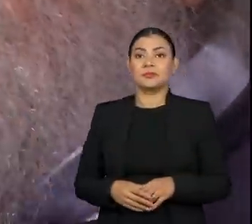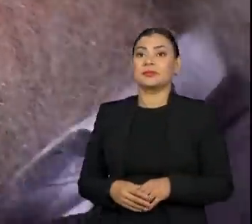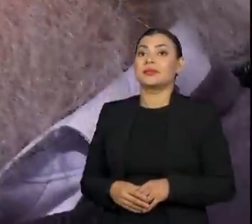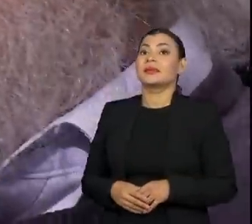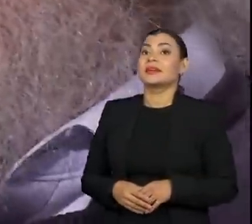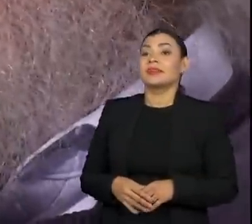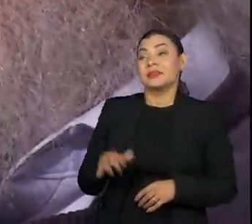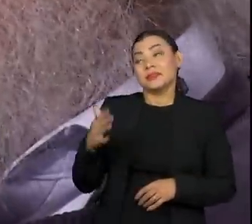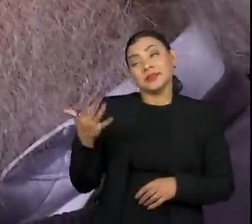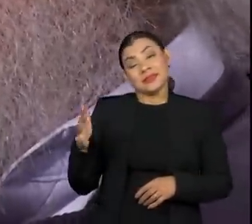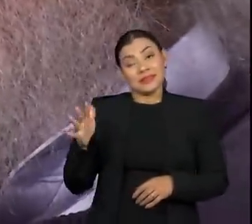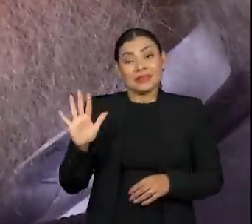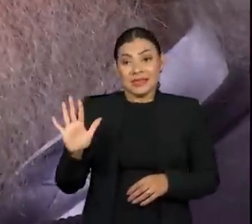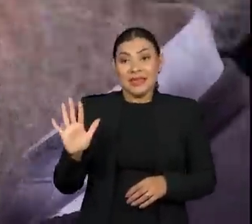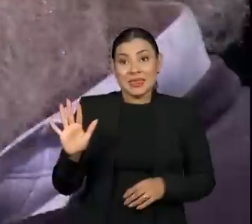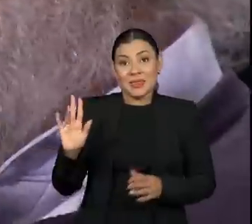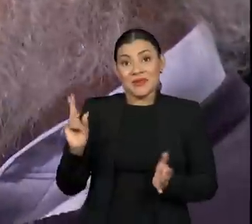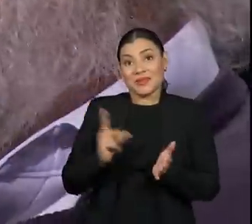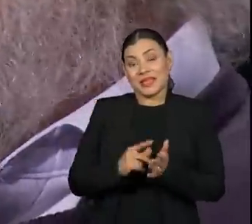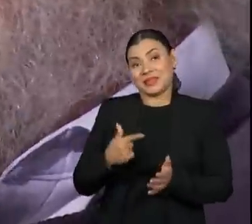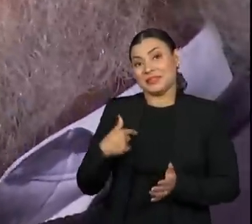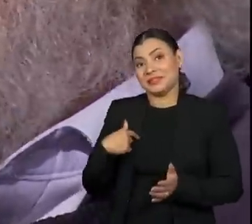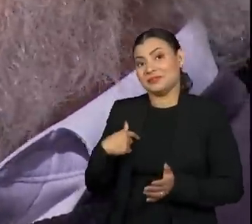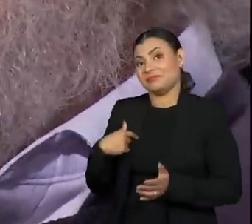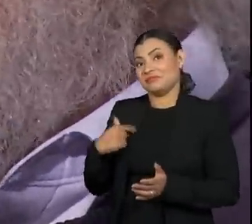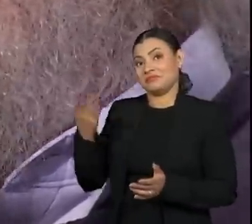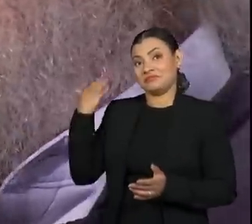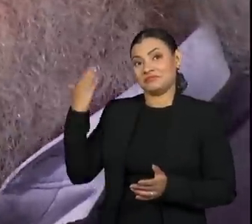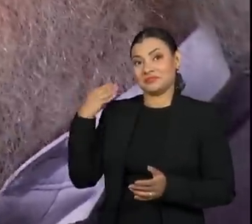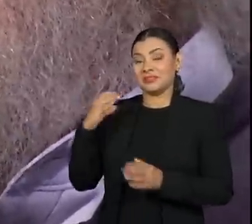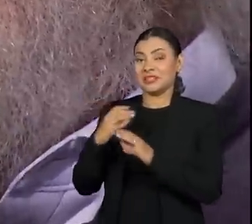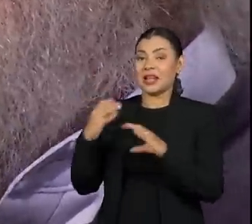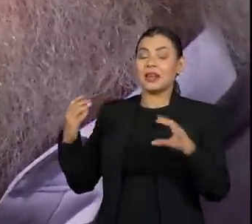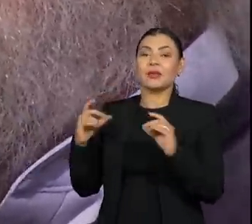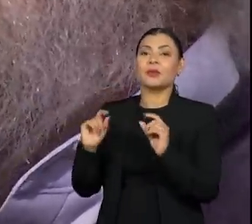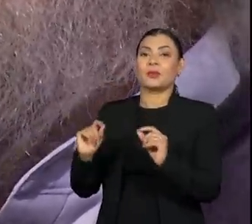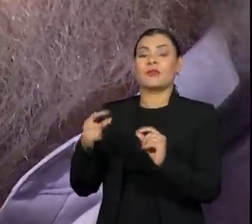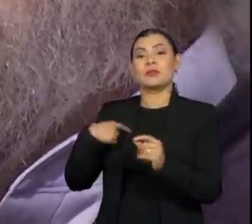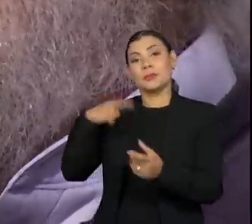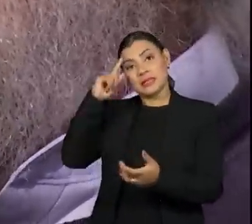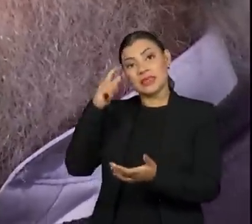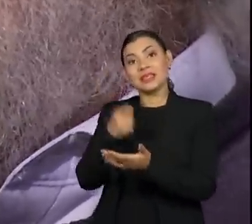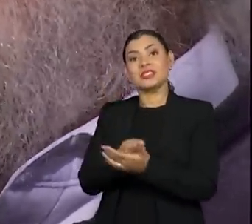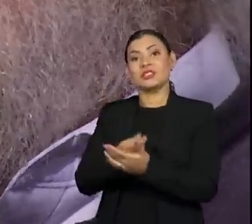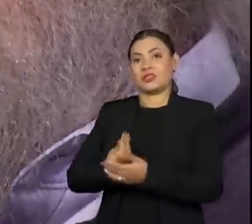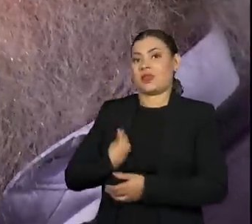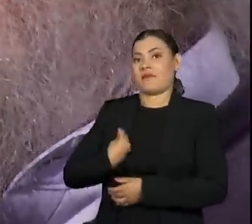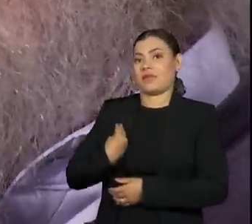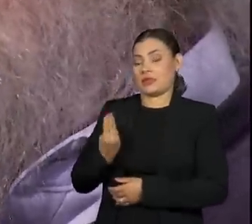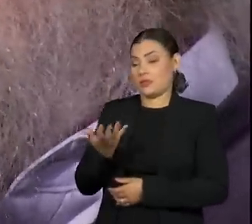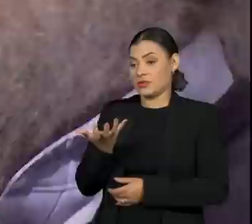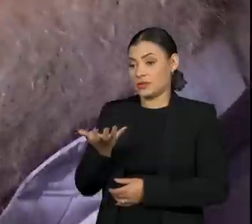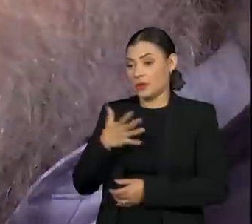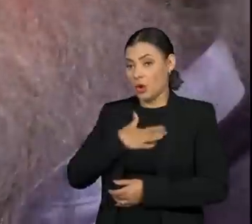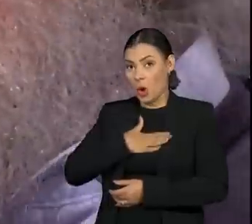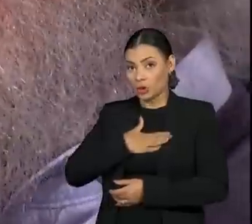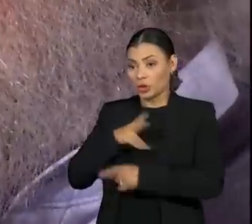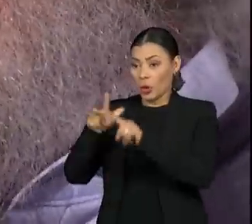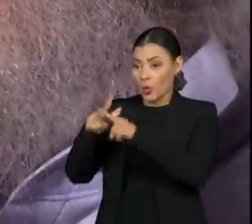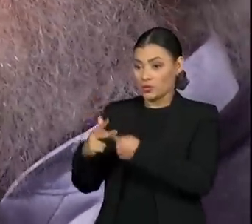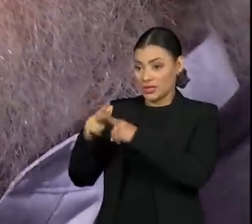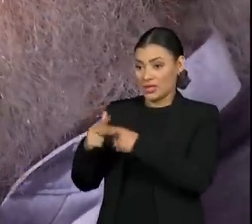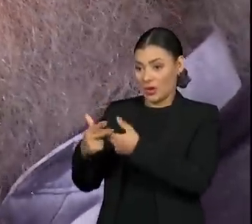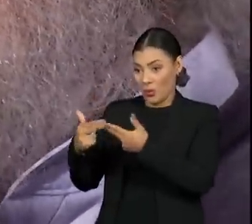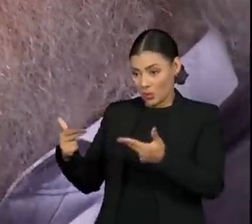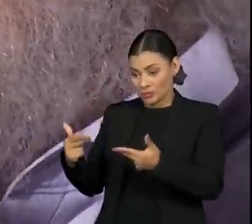não eu não vou hoje me lembro do Farias aula de introdução engenharia dizer o seguinte você tem que definir na vida se você é um cara que gosta de consertar coisas